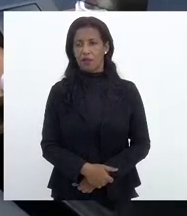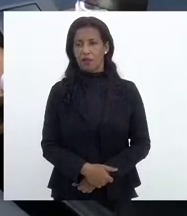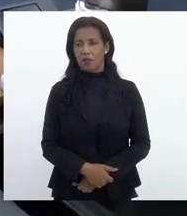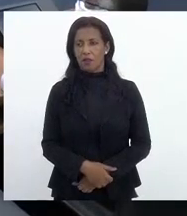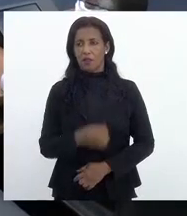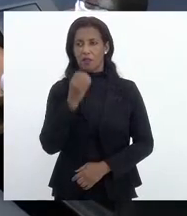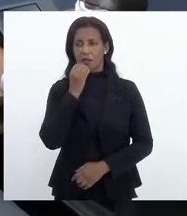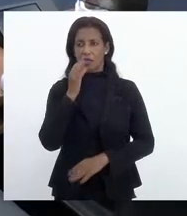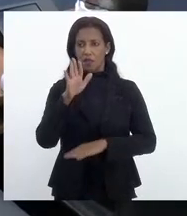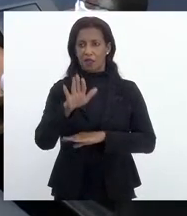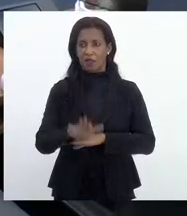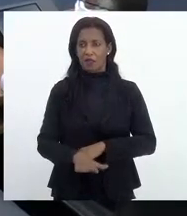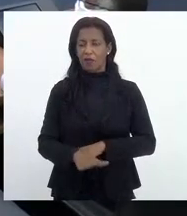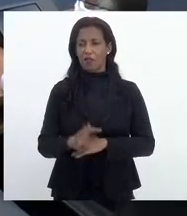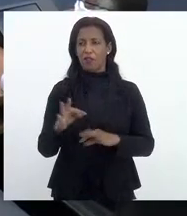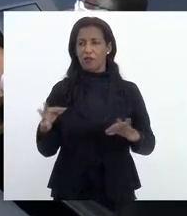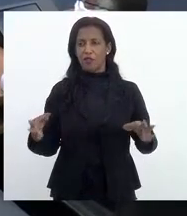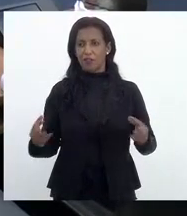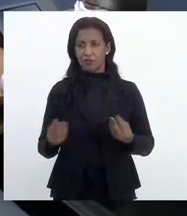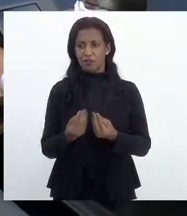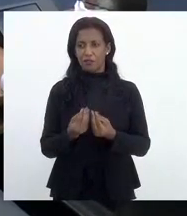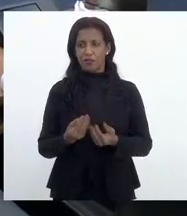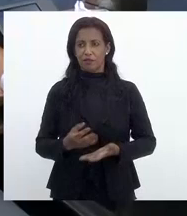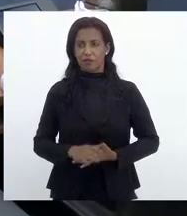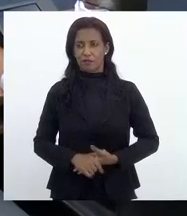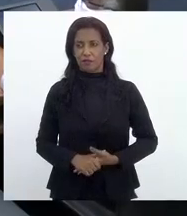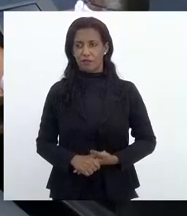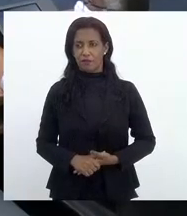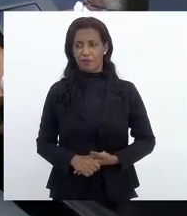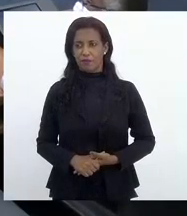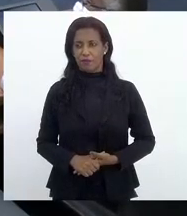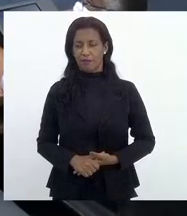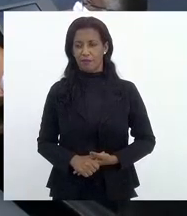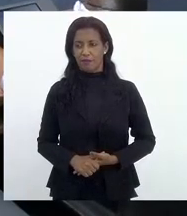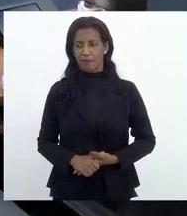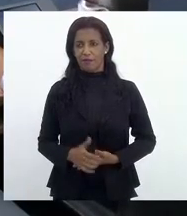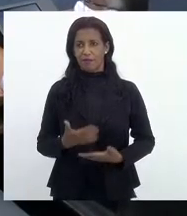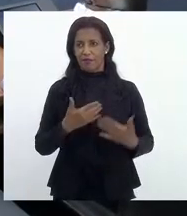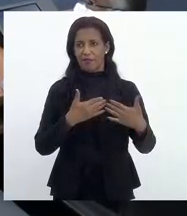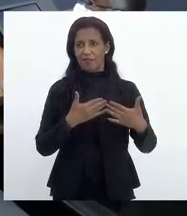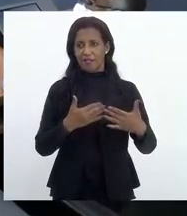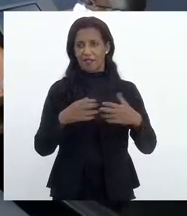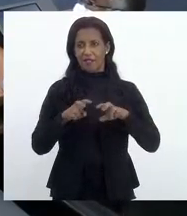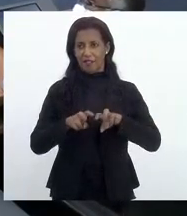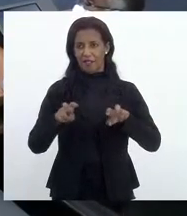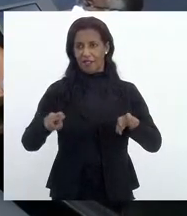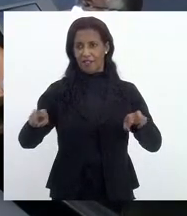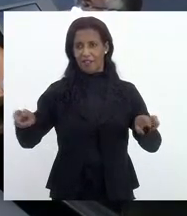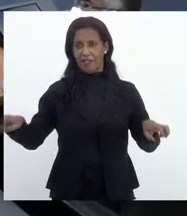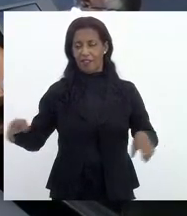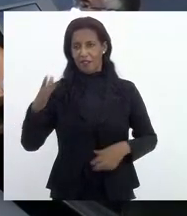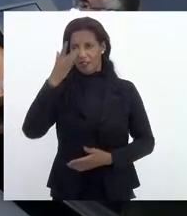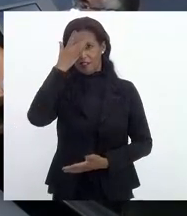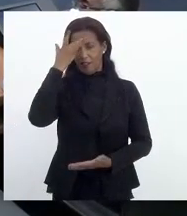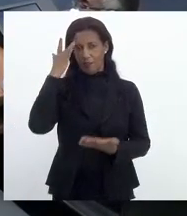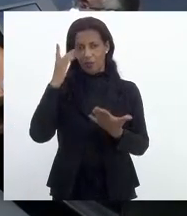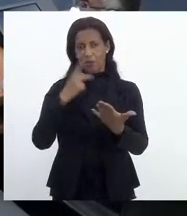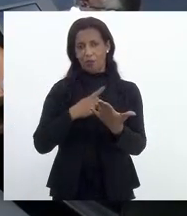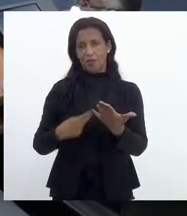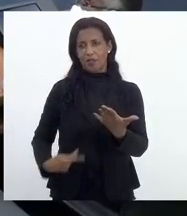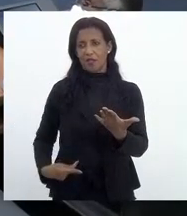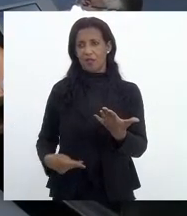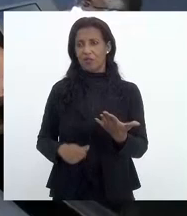boa tarde a todas e todos eu queria saudar mesa na pessoa do deputado